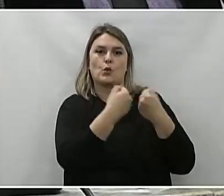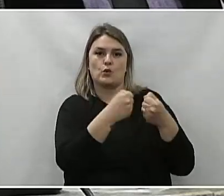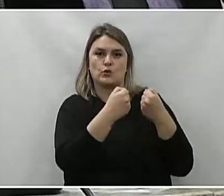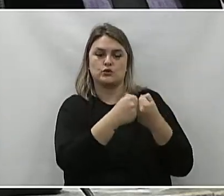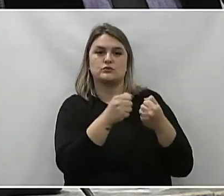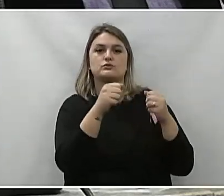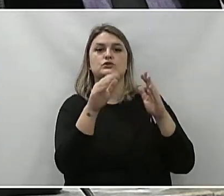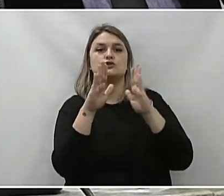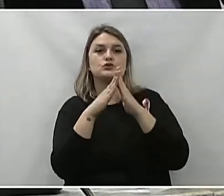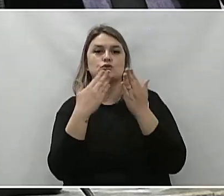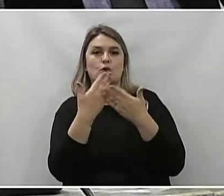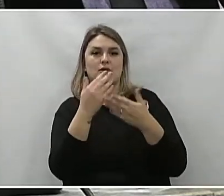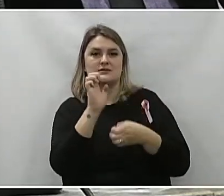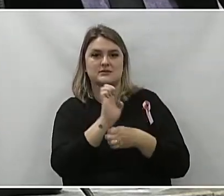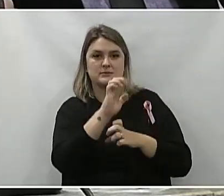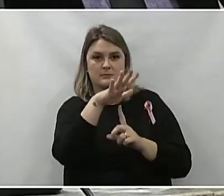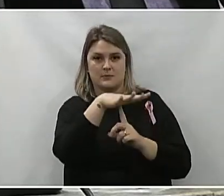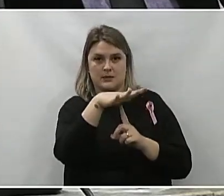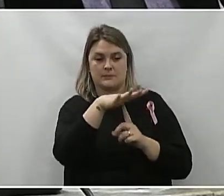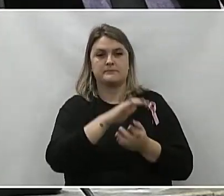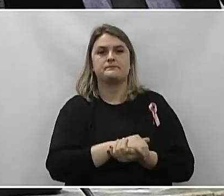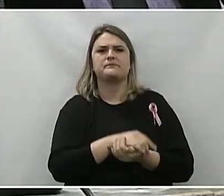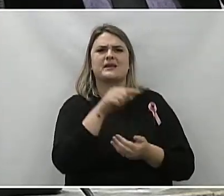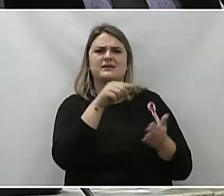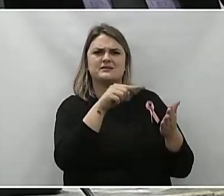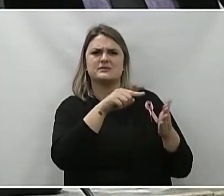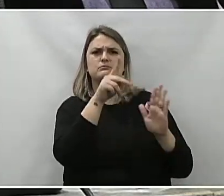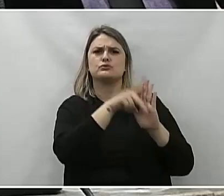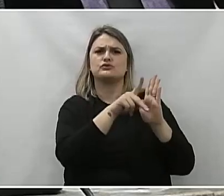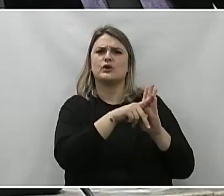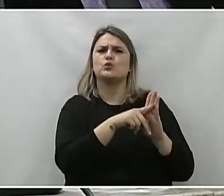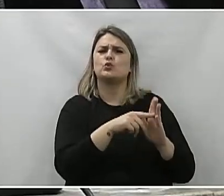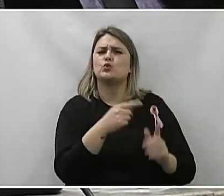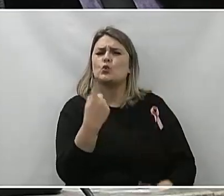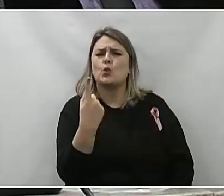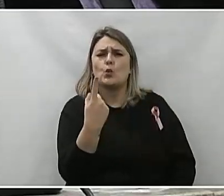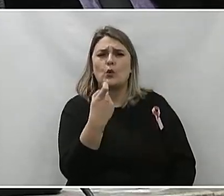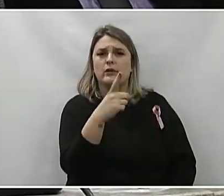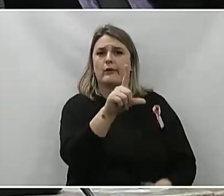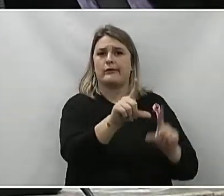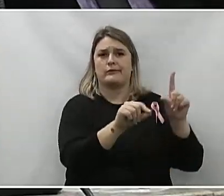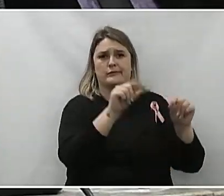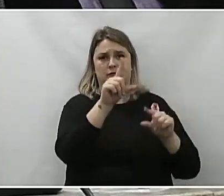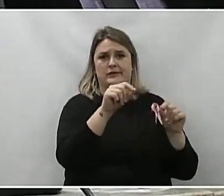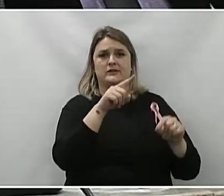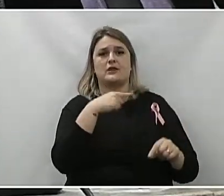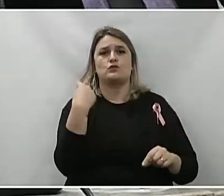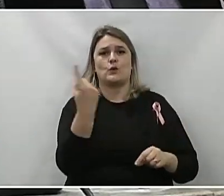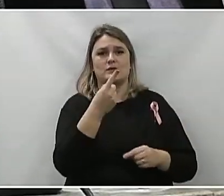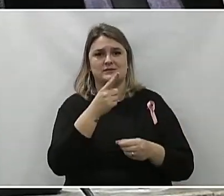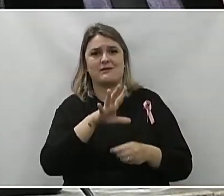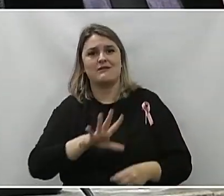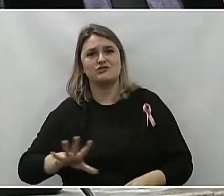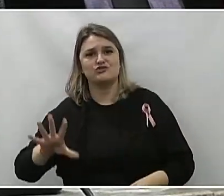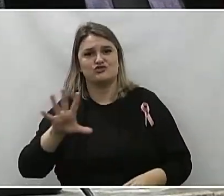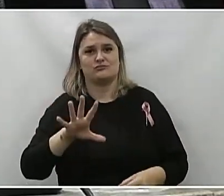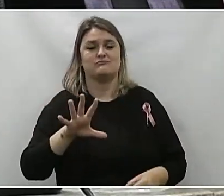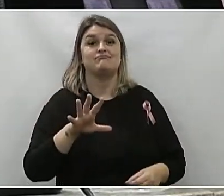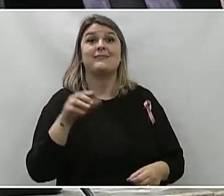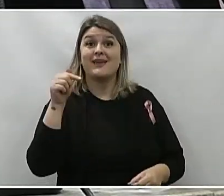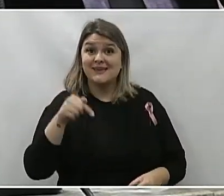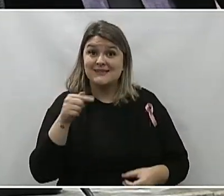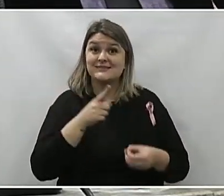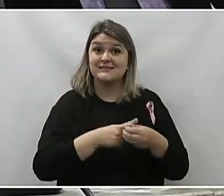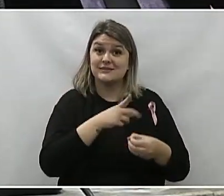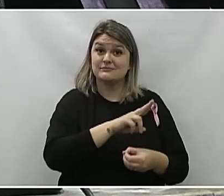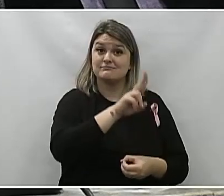escolar no estado do Paraná esse projeto foi o único selecionado da nossa região né e